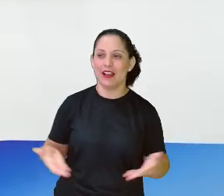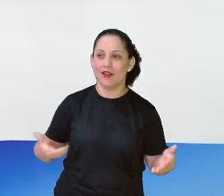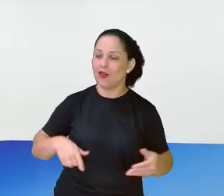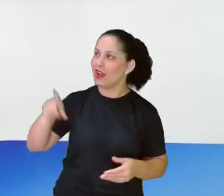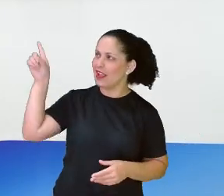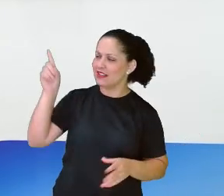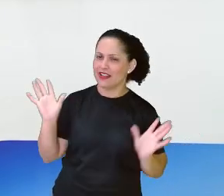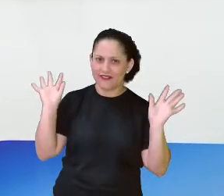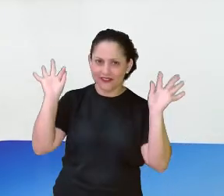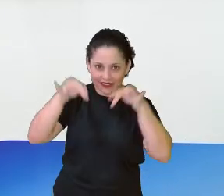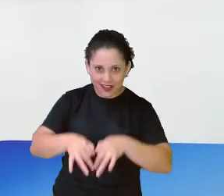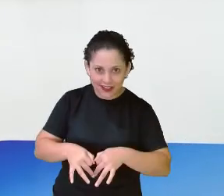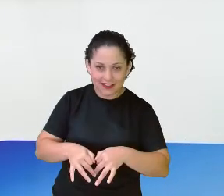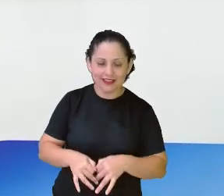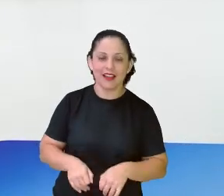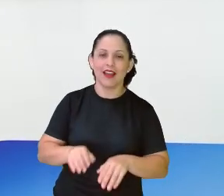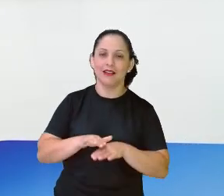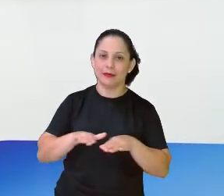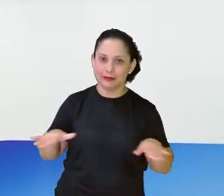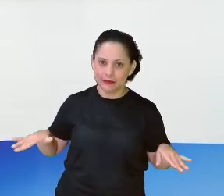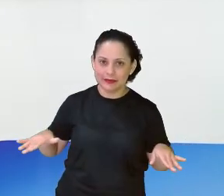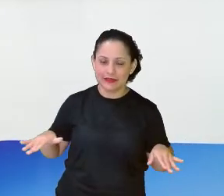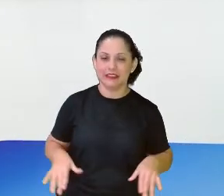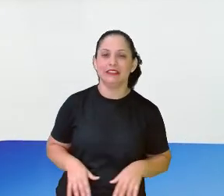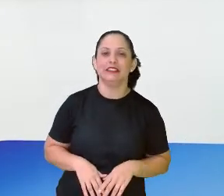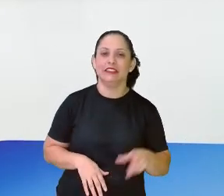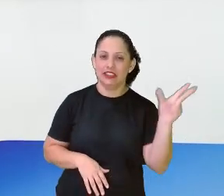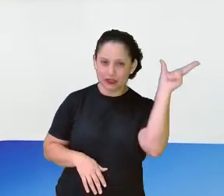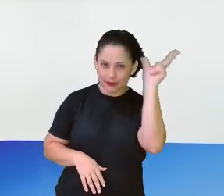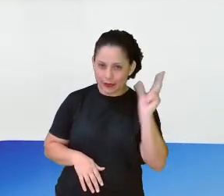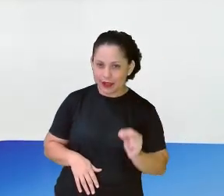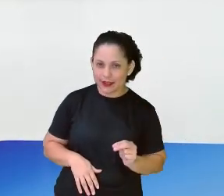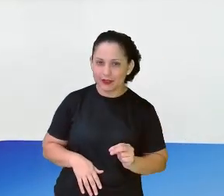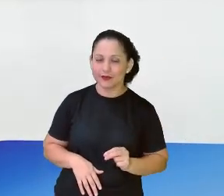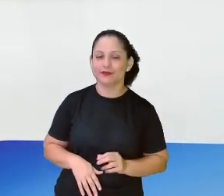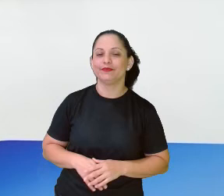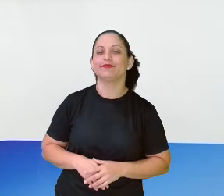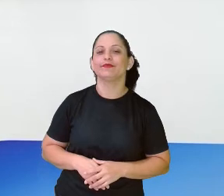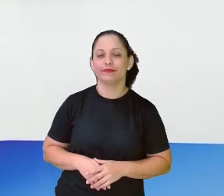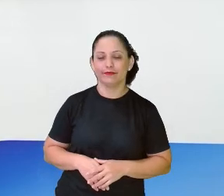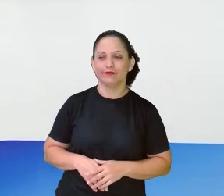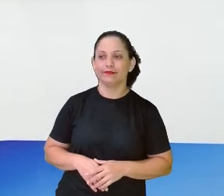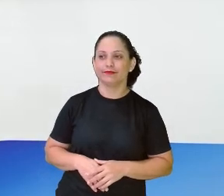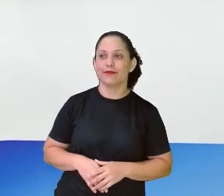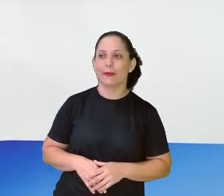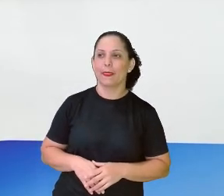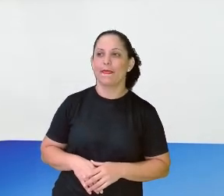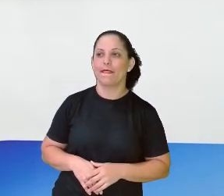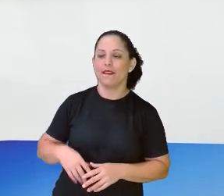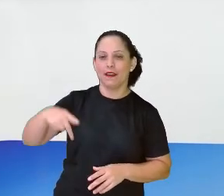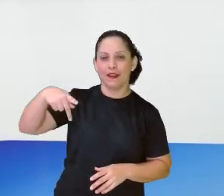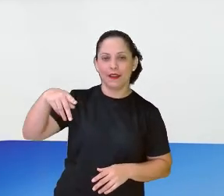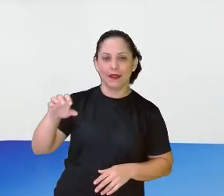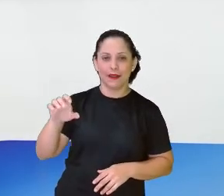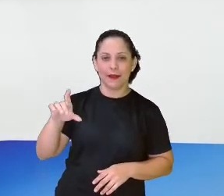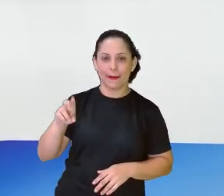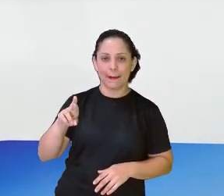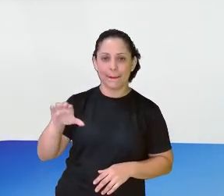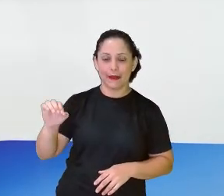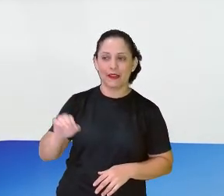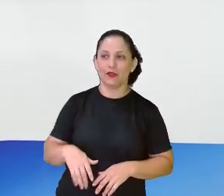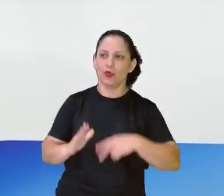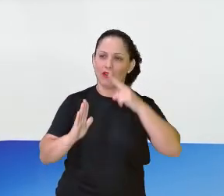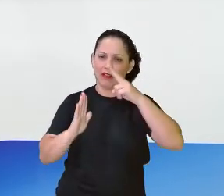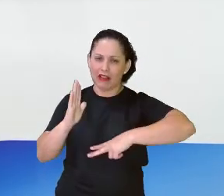com chave de ouro para a gente ir esperto com relação à adição de fração. Pedro leu 3/5